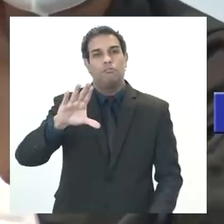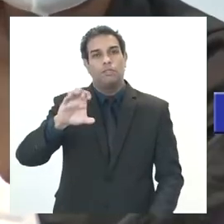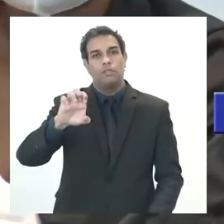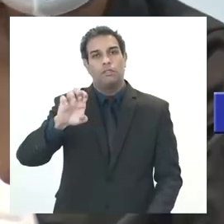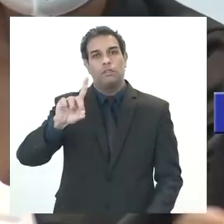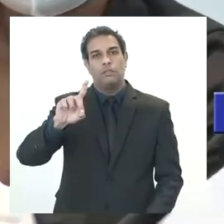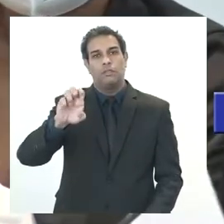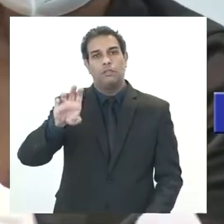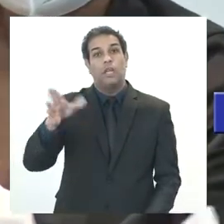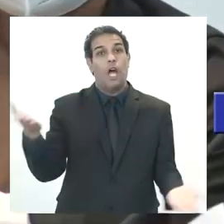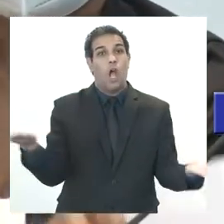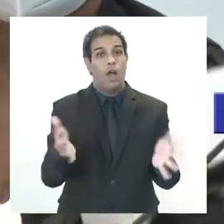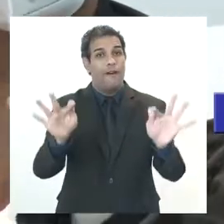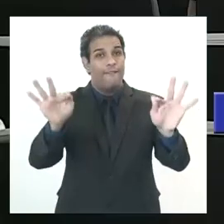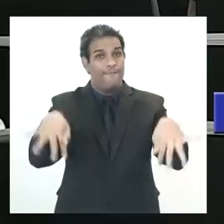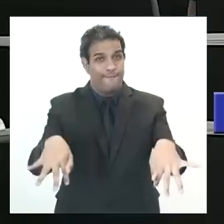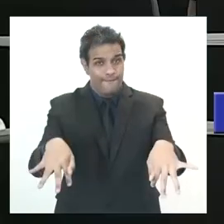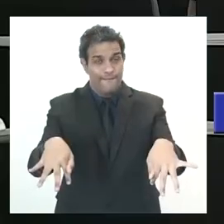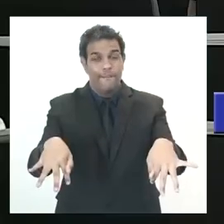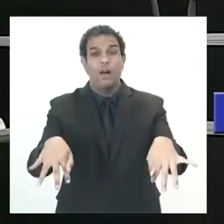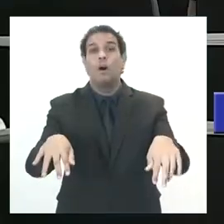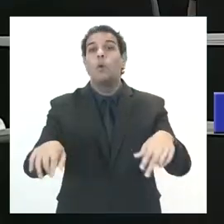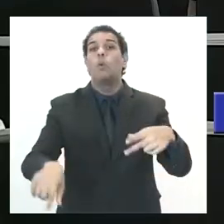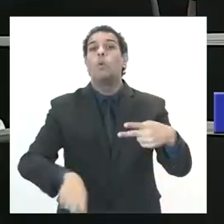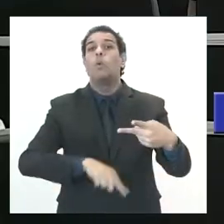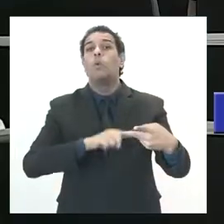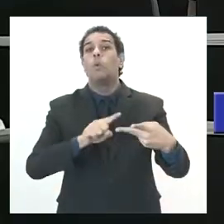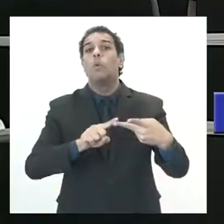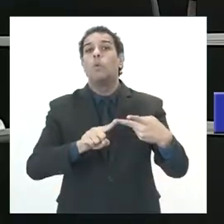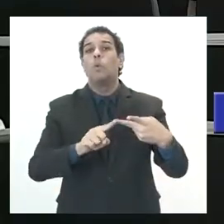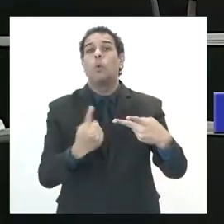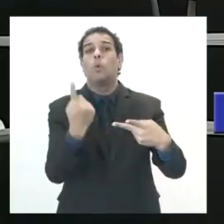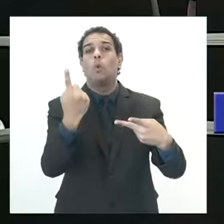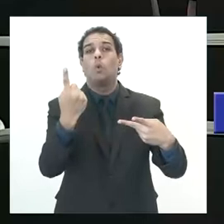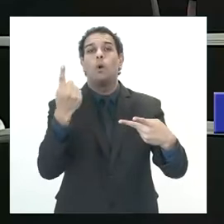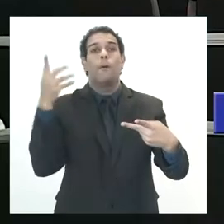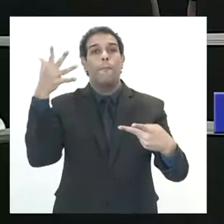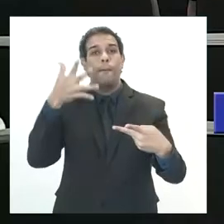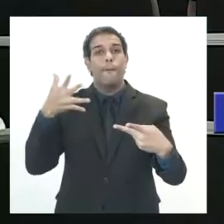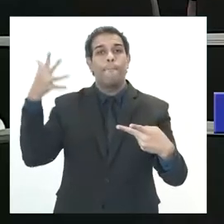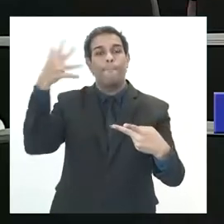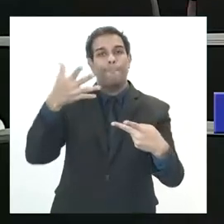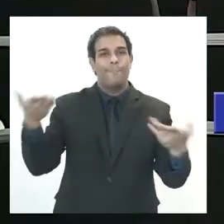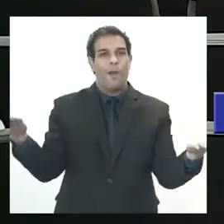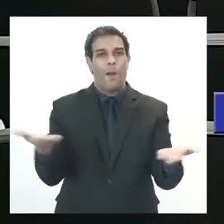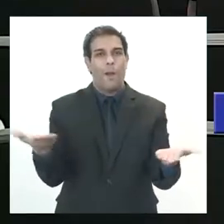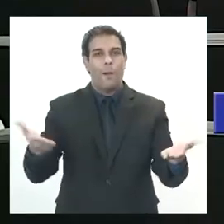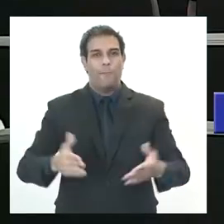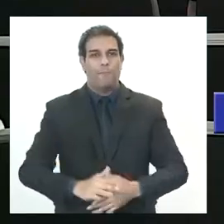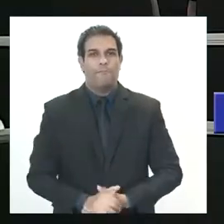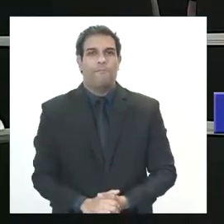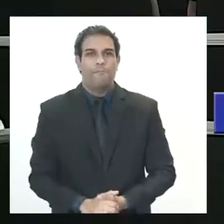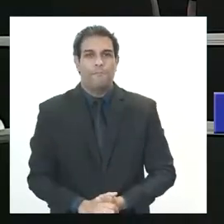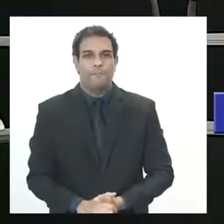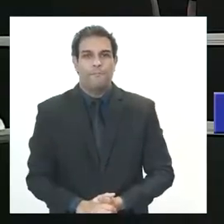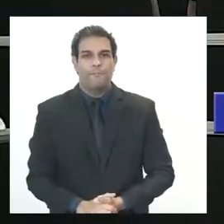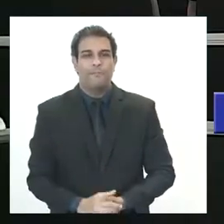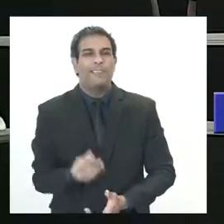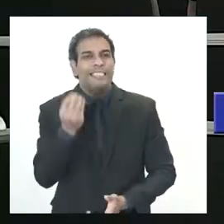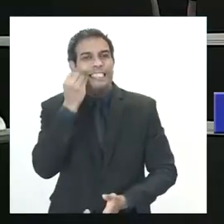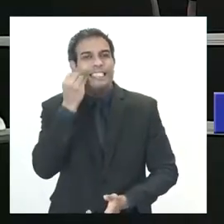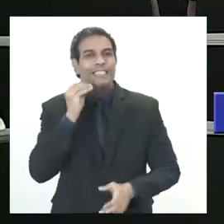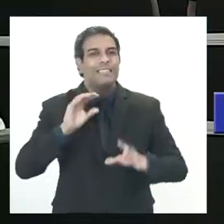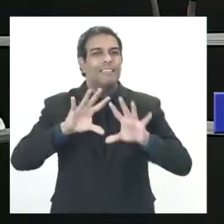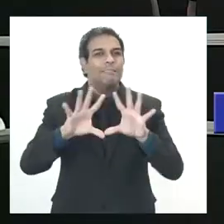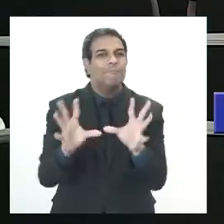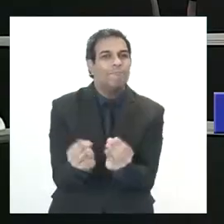para tomar um caminhão tá terminar a vigilante e falta somente mais uma manifestação aquilo tentar se a capacidade de síntese